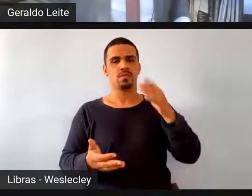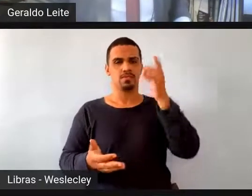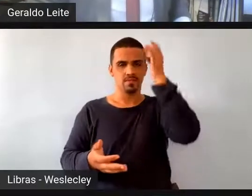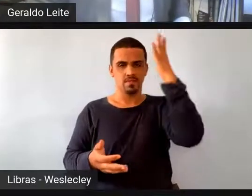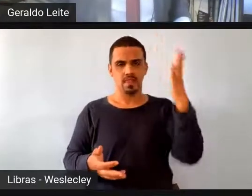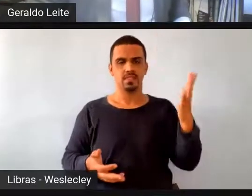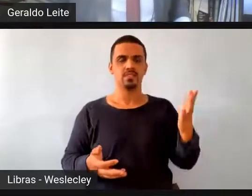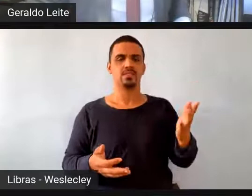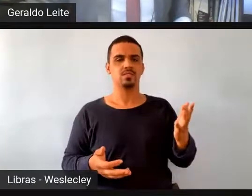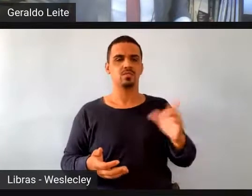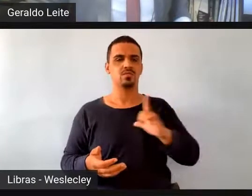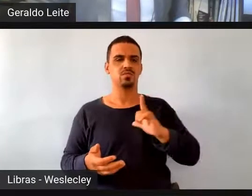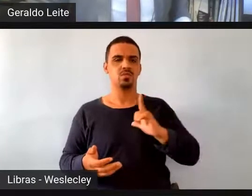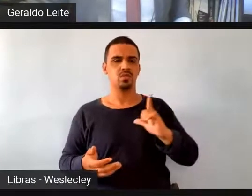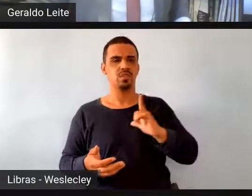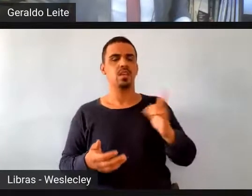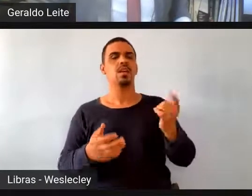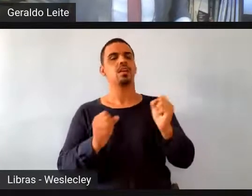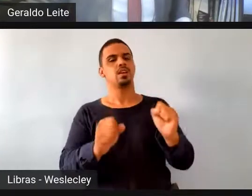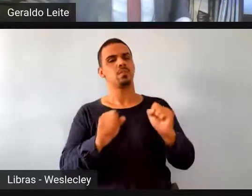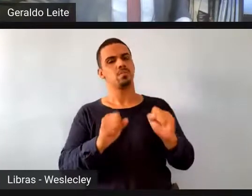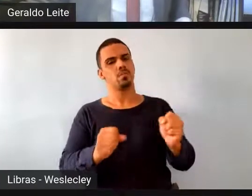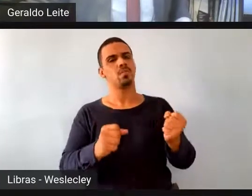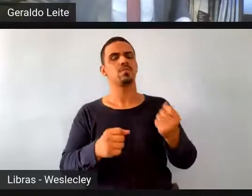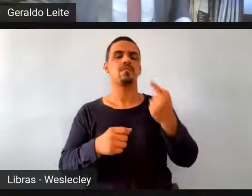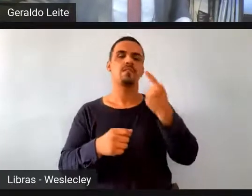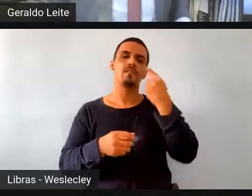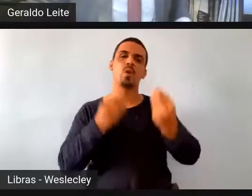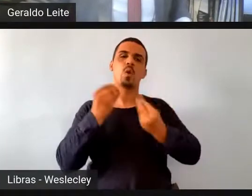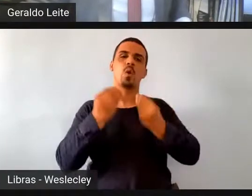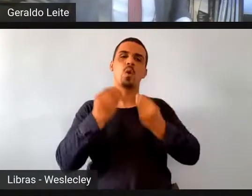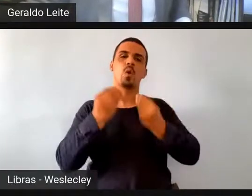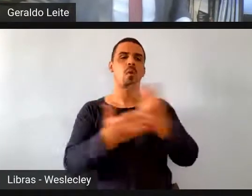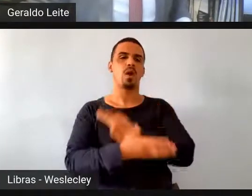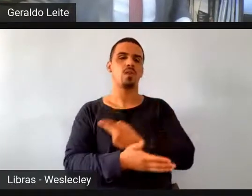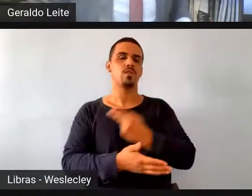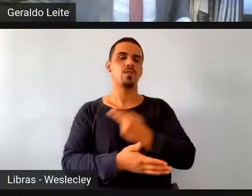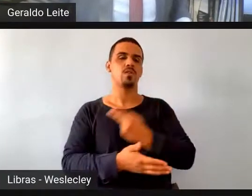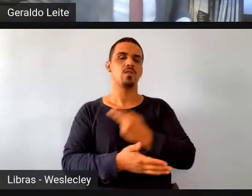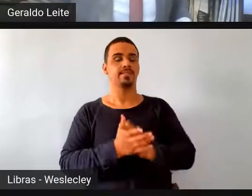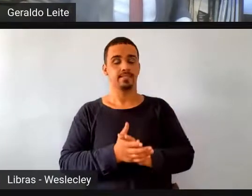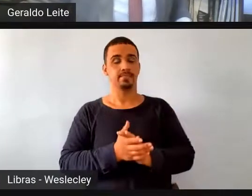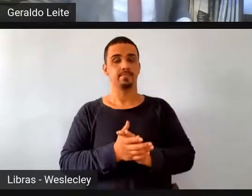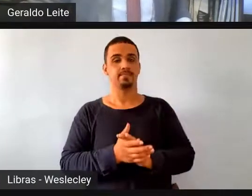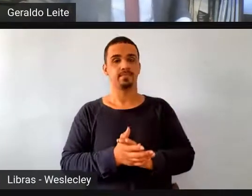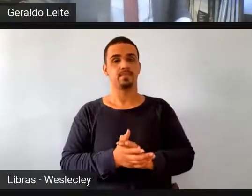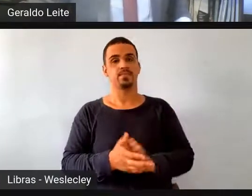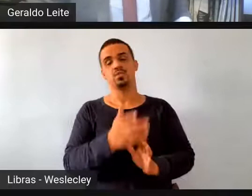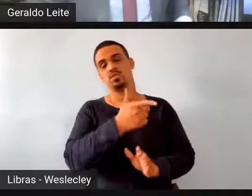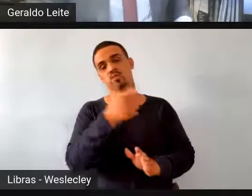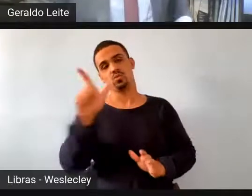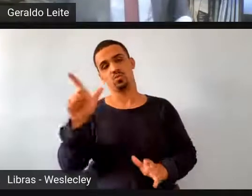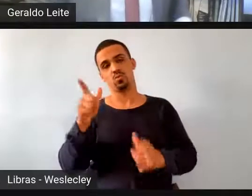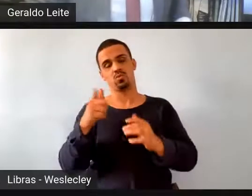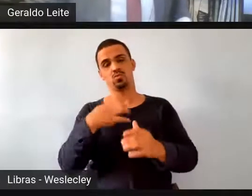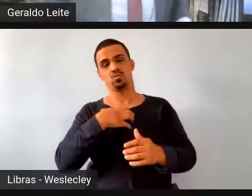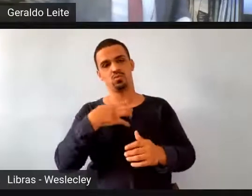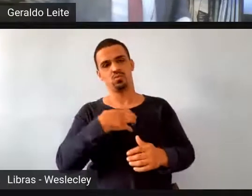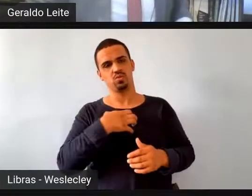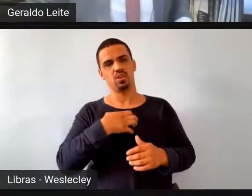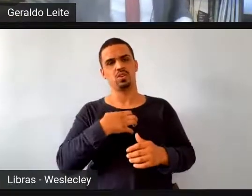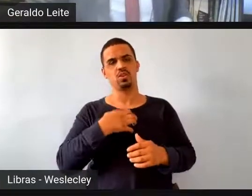conexão possa entrar e ver o que acontece, né? Porque, de outra maneira, a vantagem inicial de quem já tem